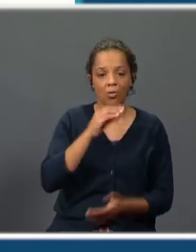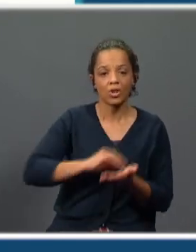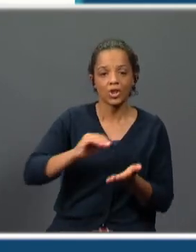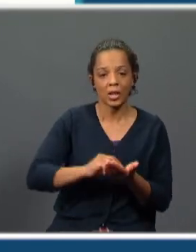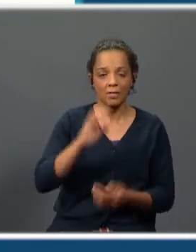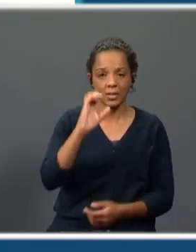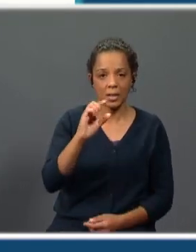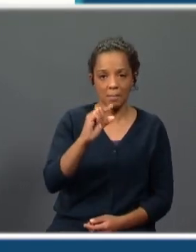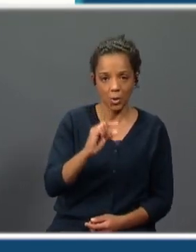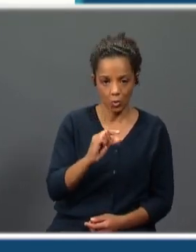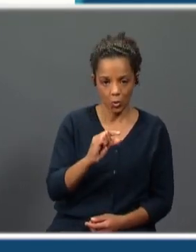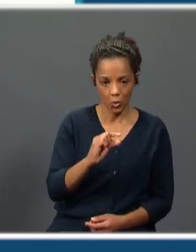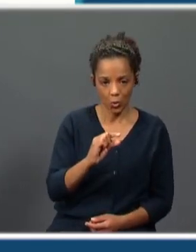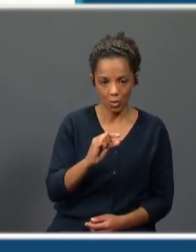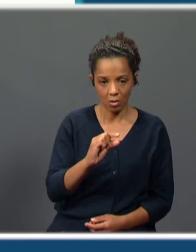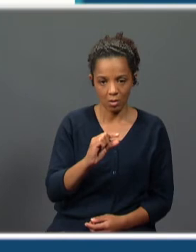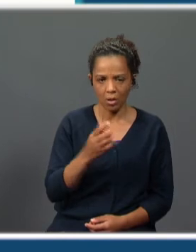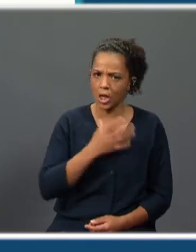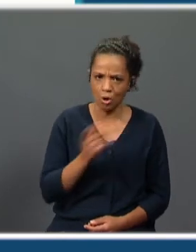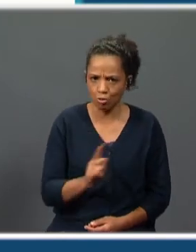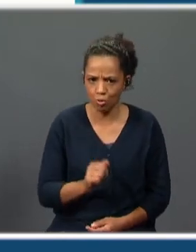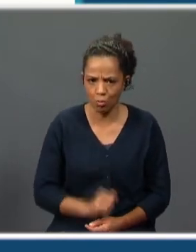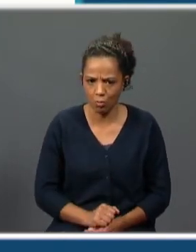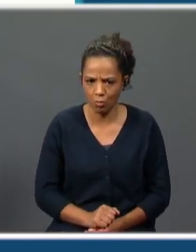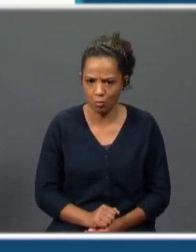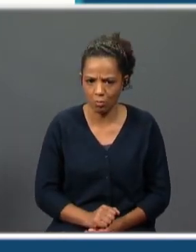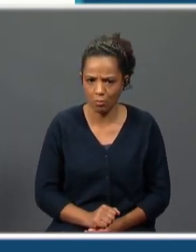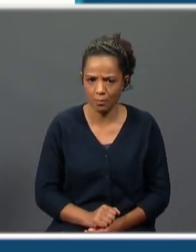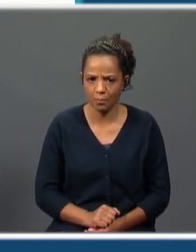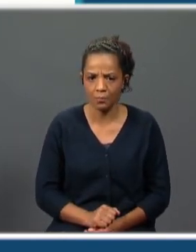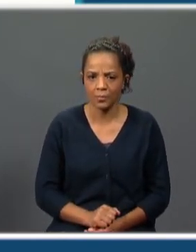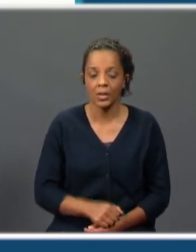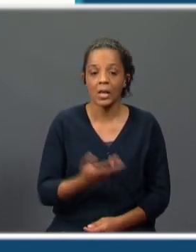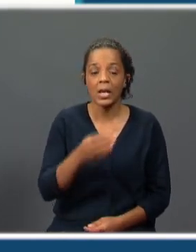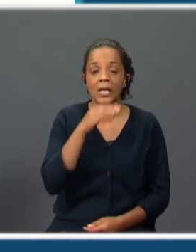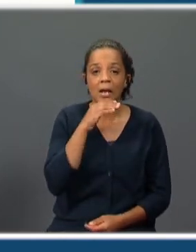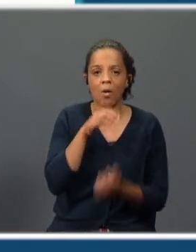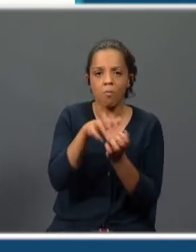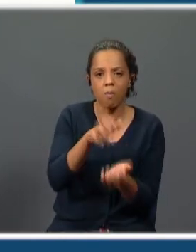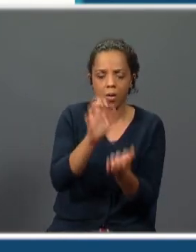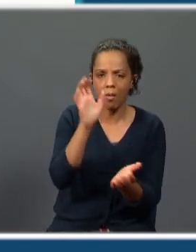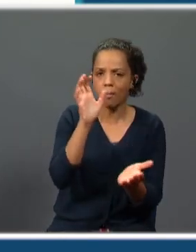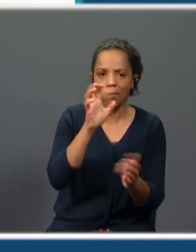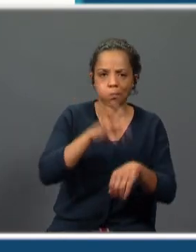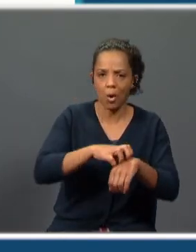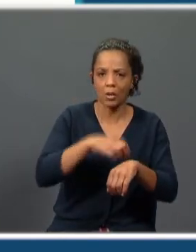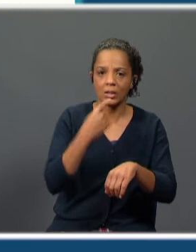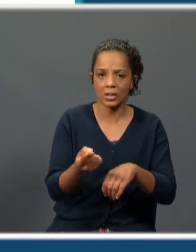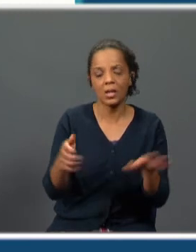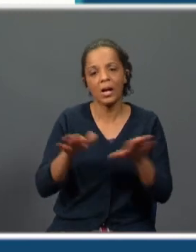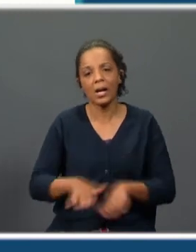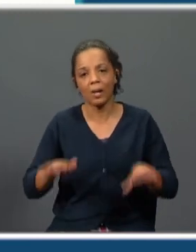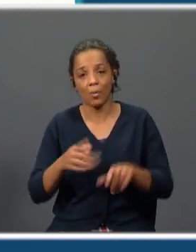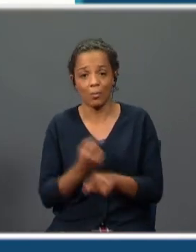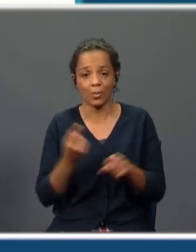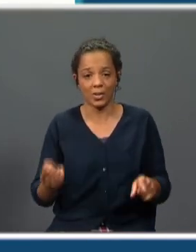escreve com C minúsculo e não gostou. Cão que ladra não morde, disse-lhe eu e acalmou.